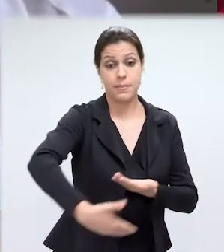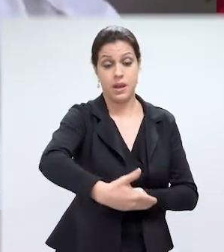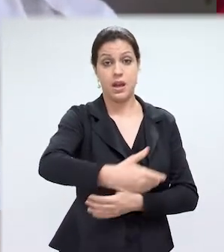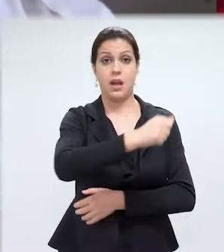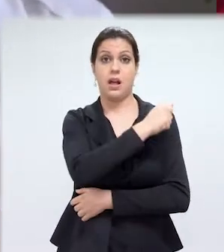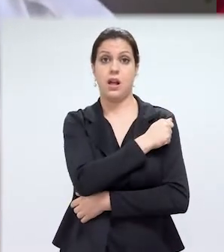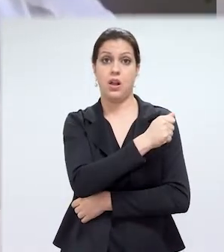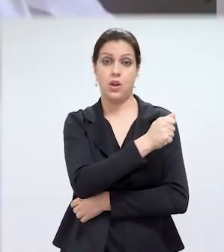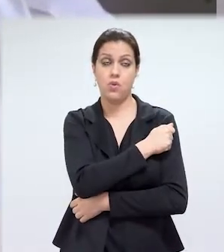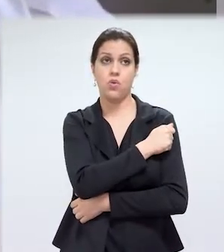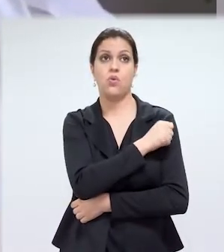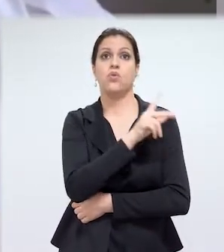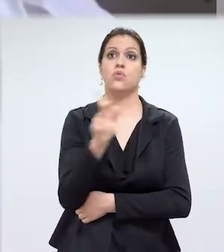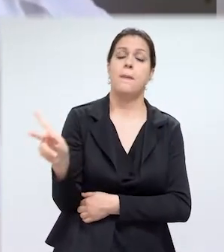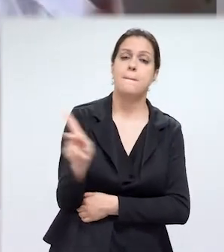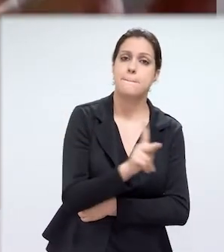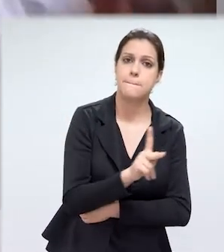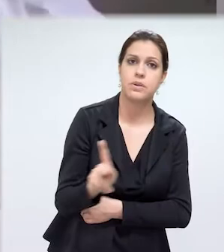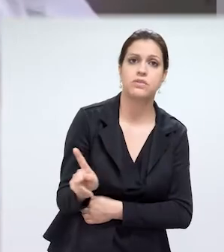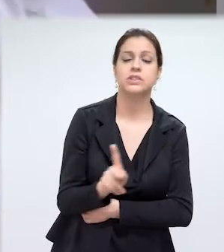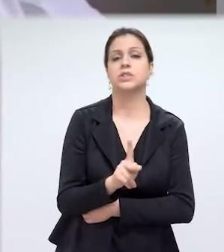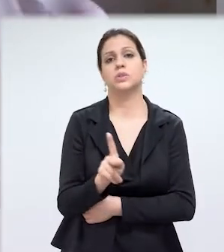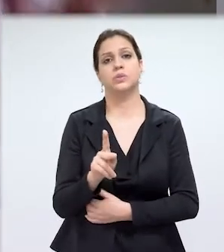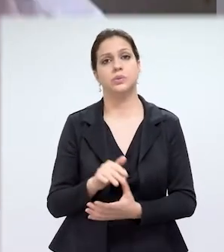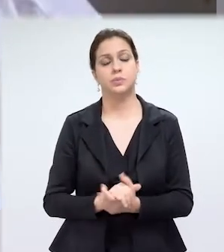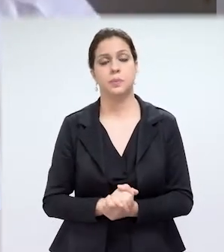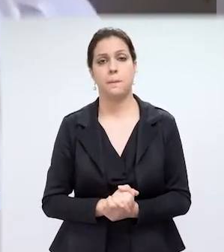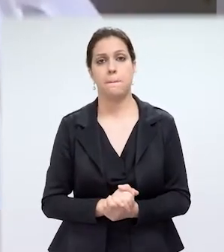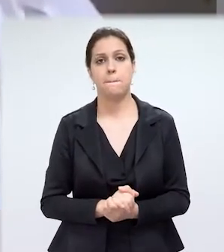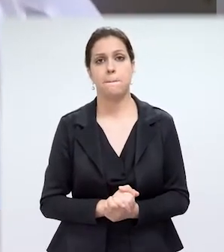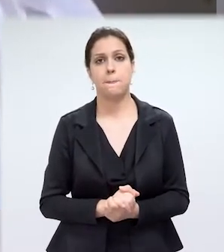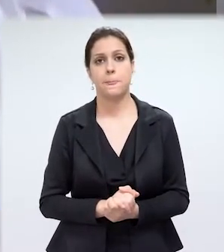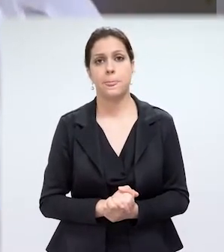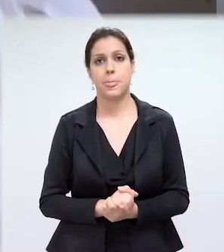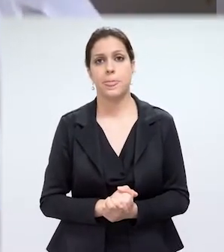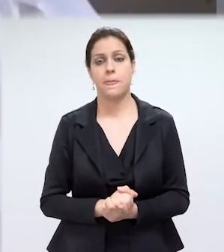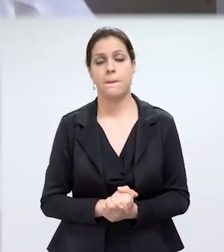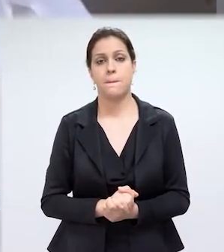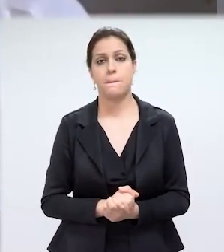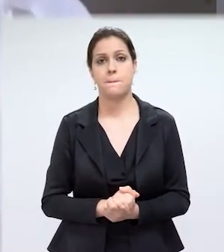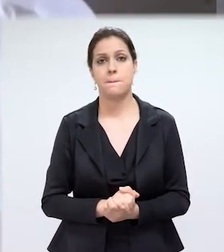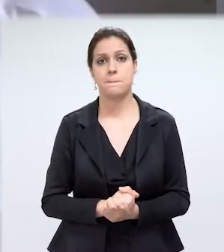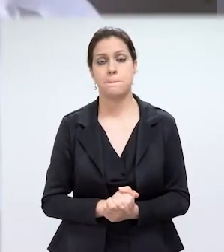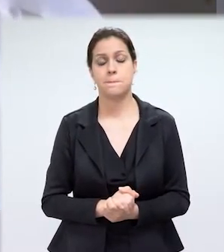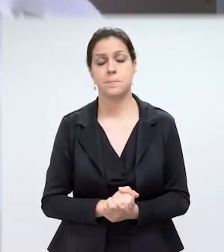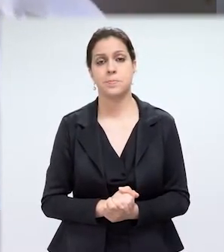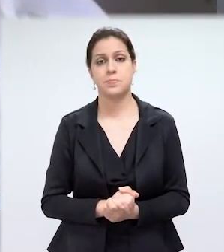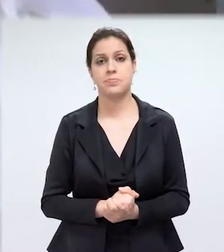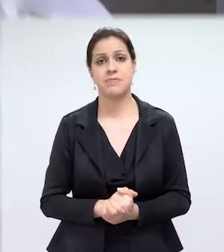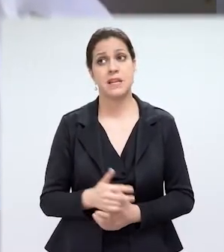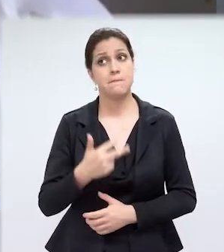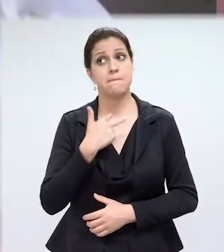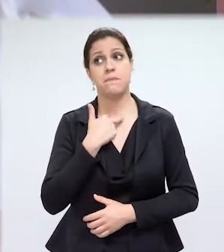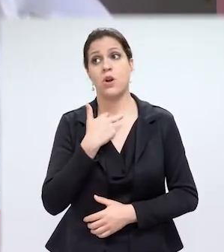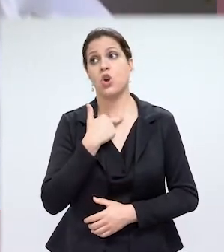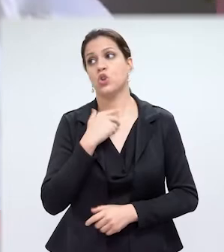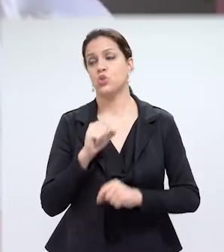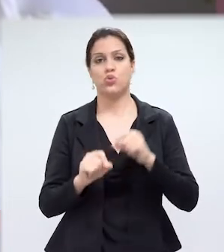esse compartilhamento, né, entre alunos, entre professores, né, que eu